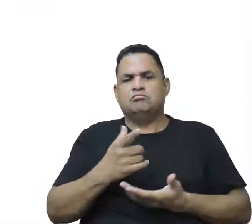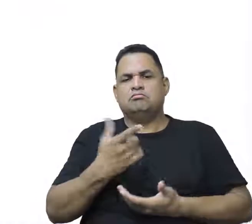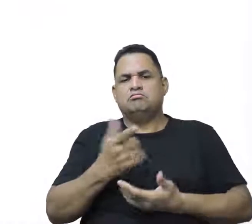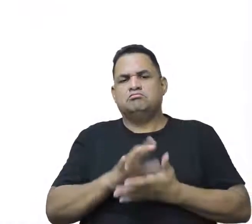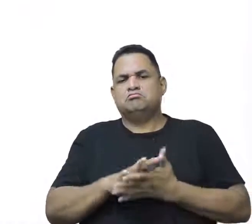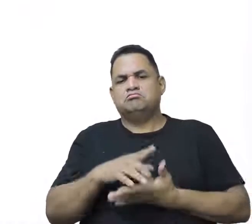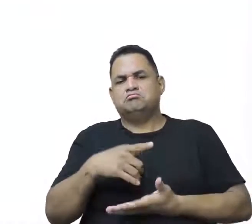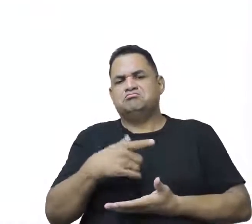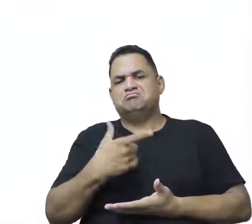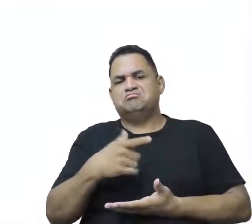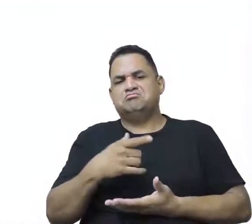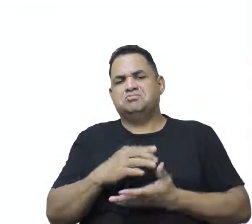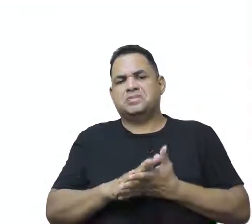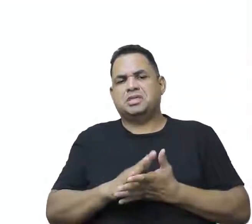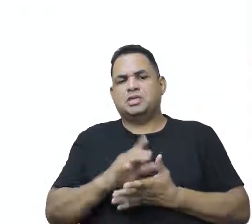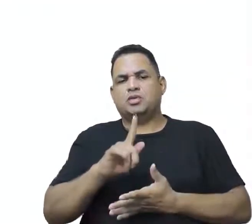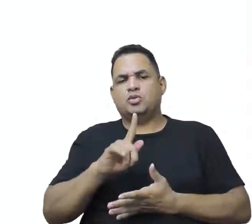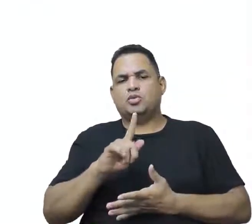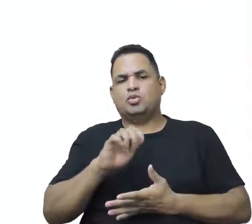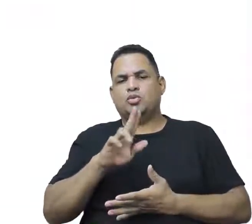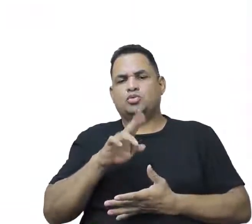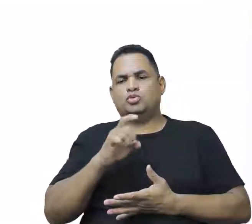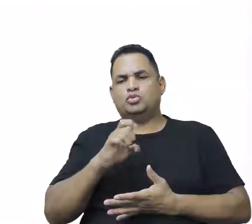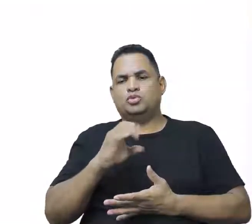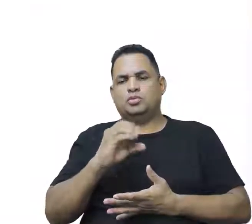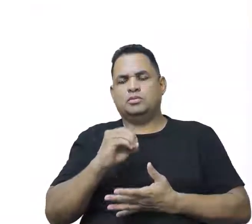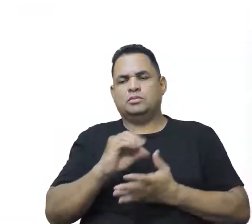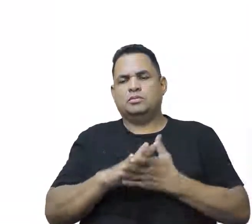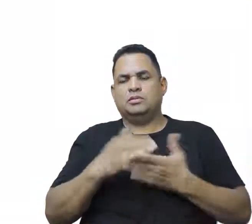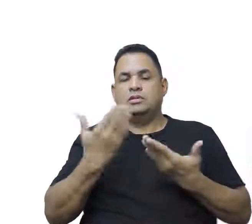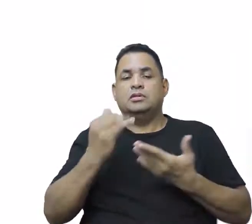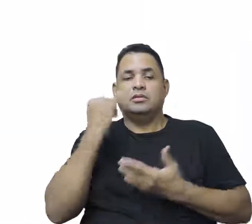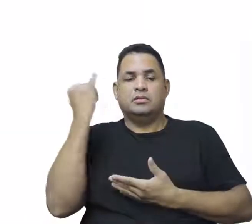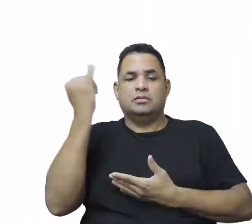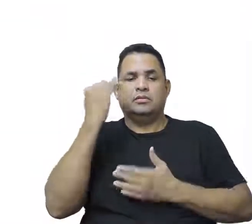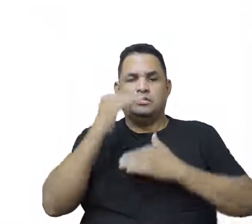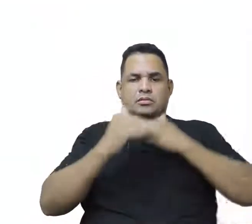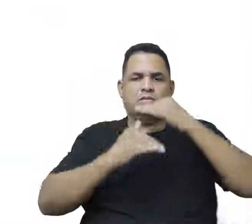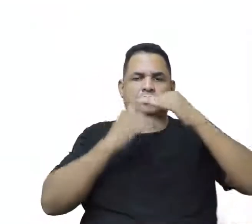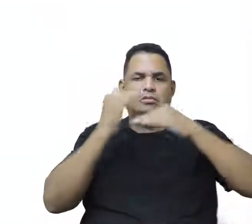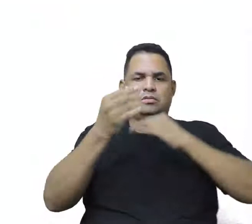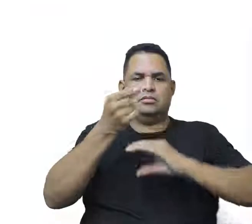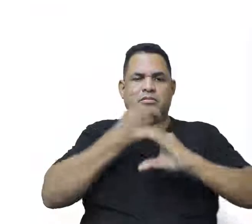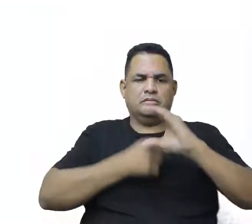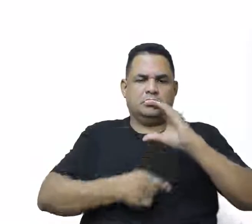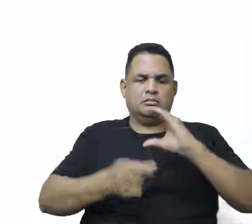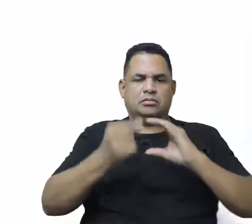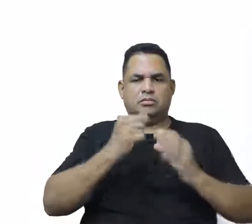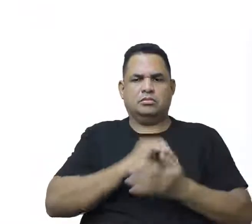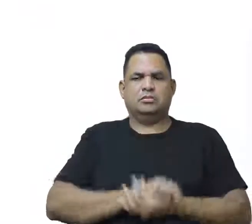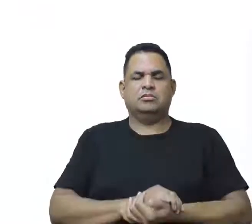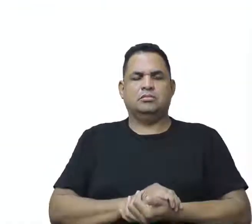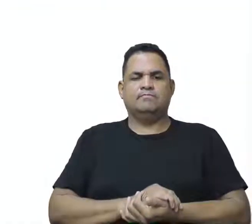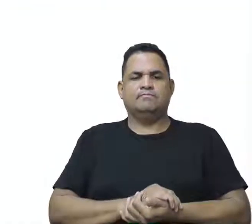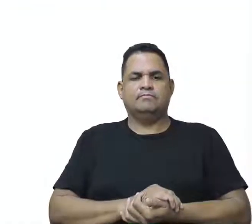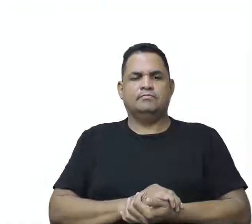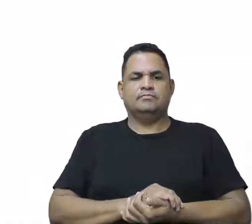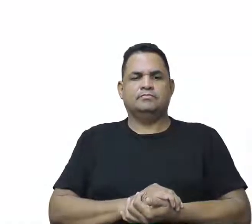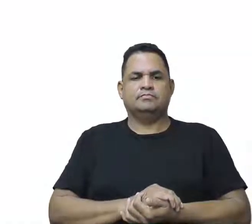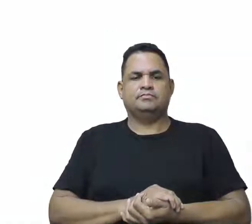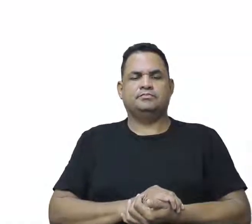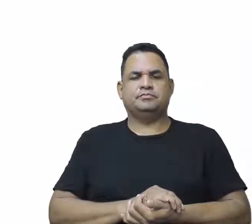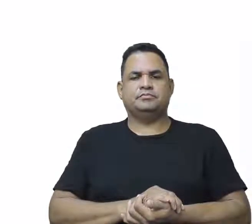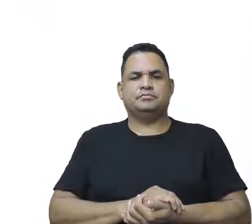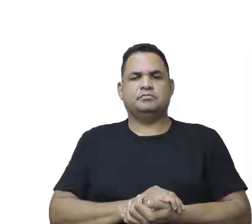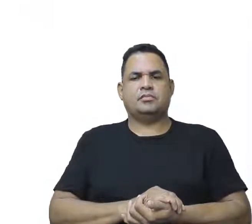sem luxos, né? Ela foi importante para o desenvolvimento do capitalismo. Olha só que interessante, né?